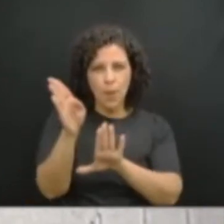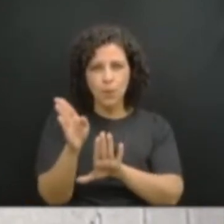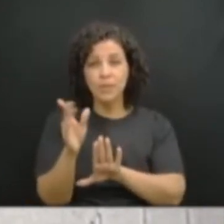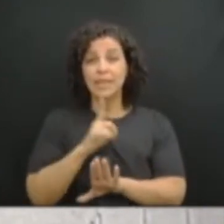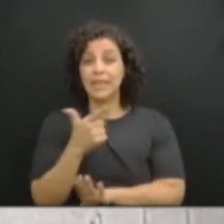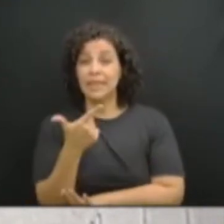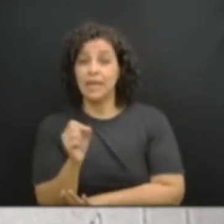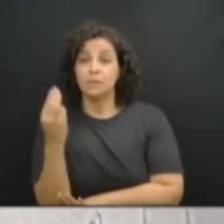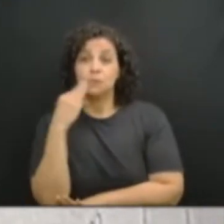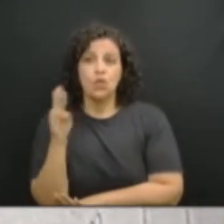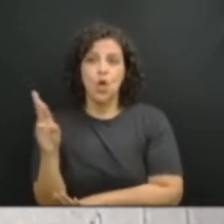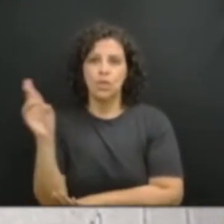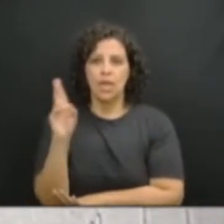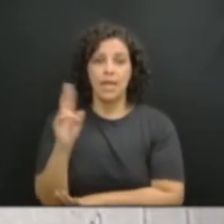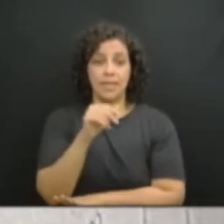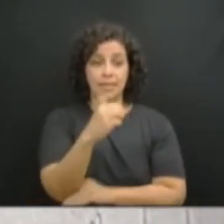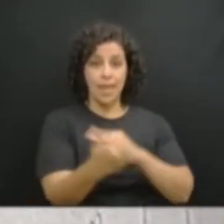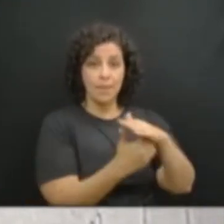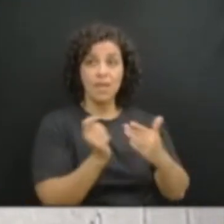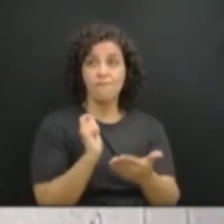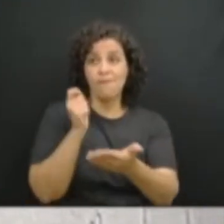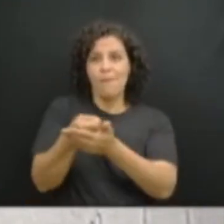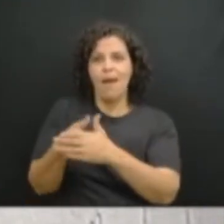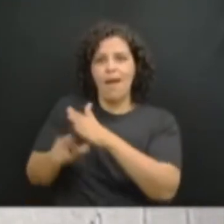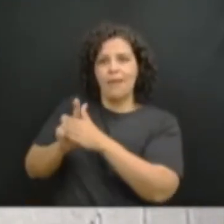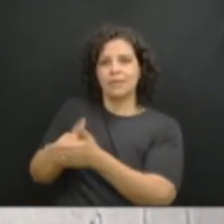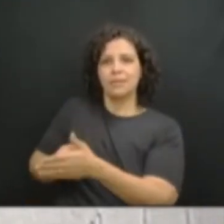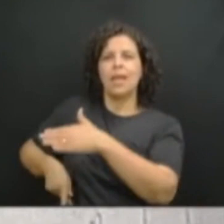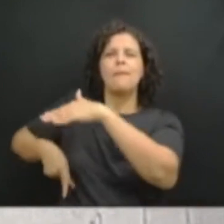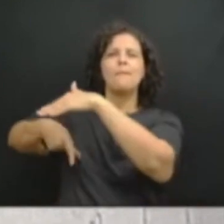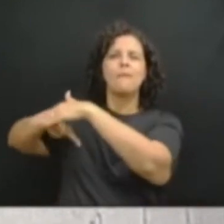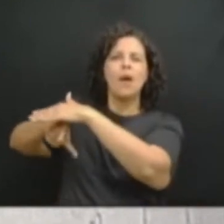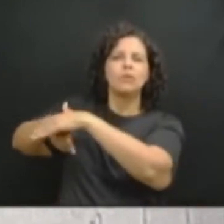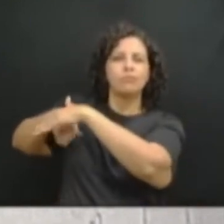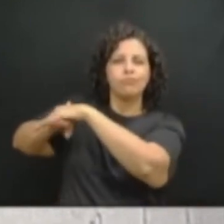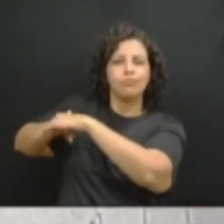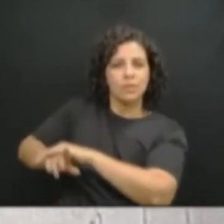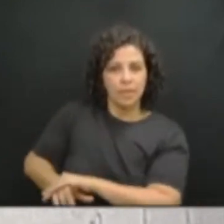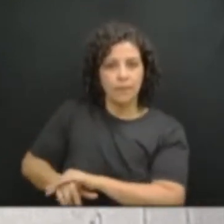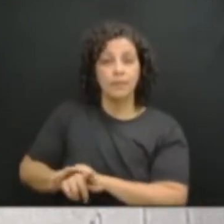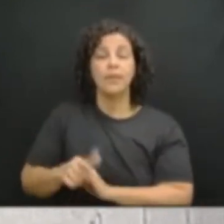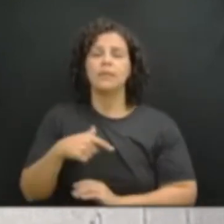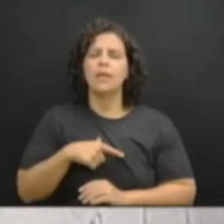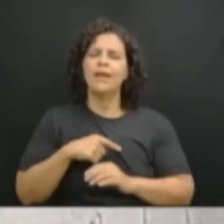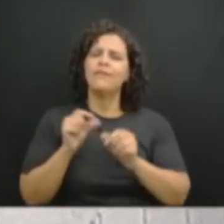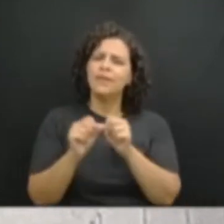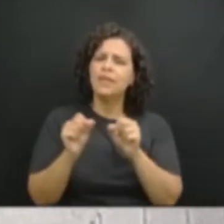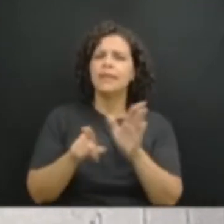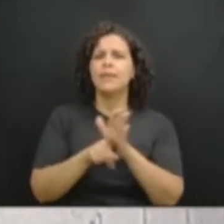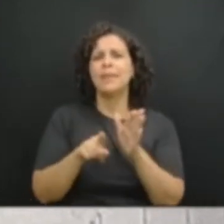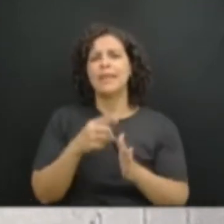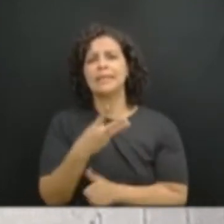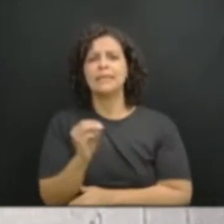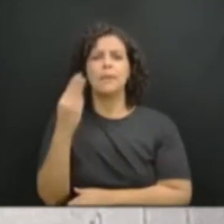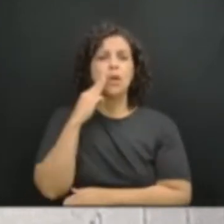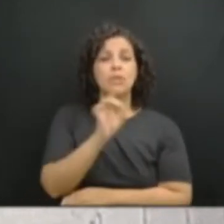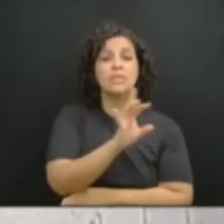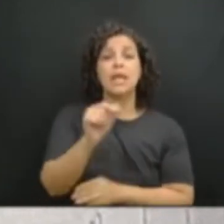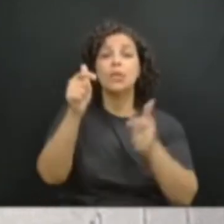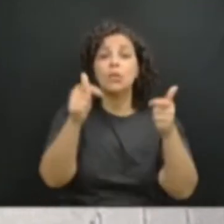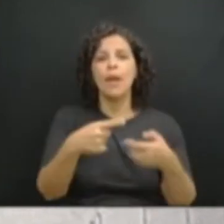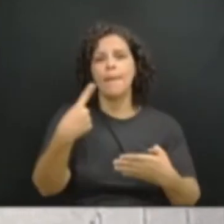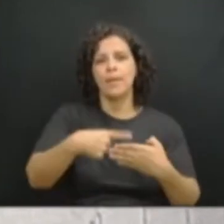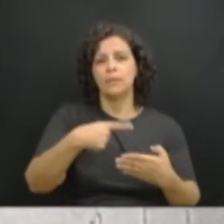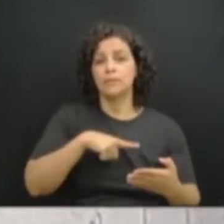10 milhões de reais da empresa que participasse. A partir de 10% era 15. E mais de 20 era 30 milhões por ponto